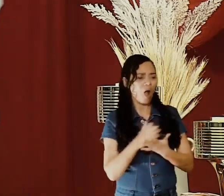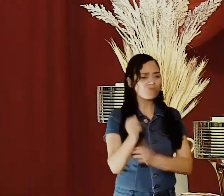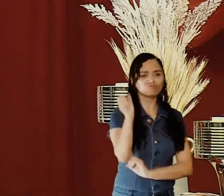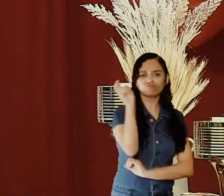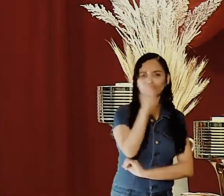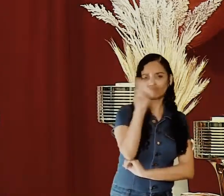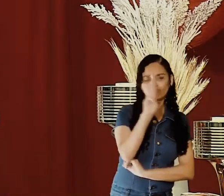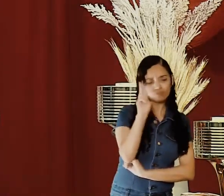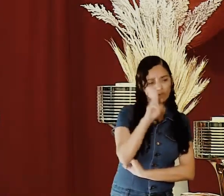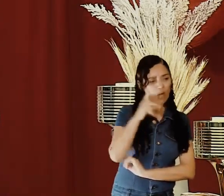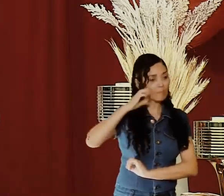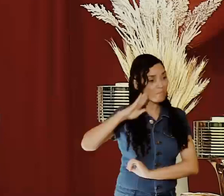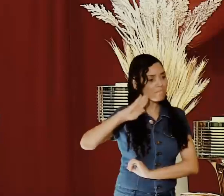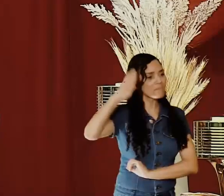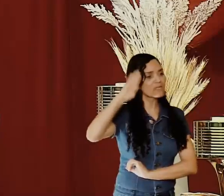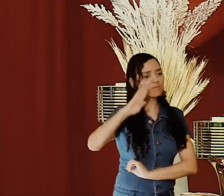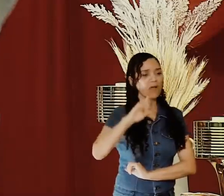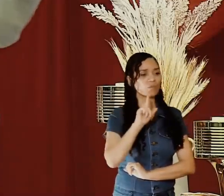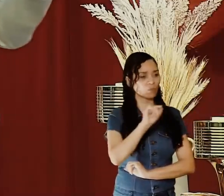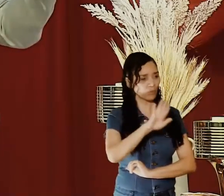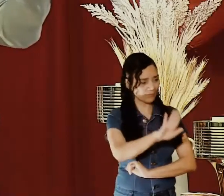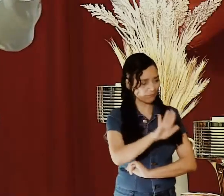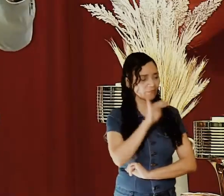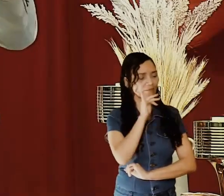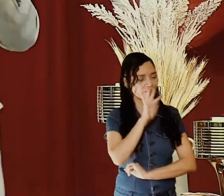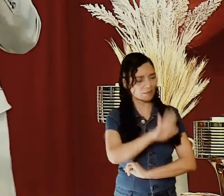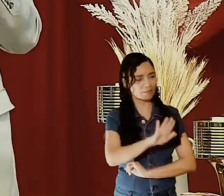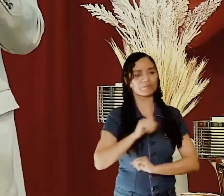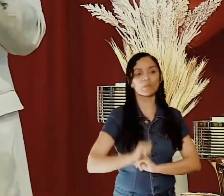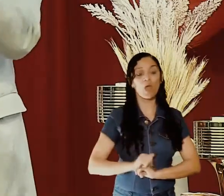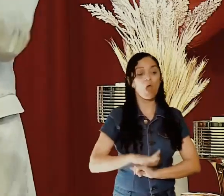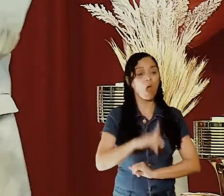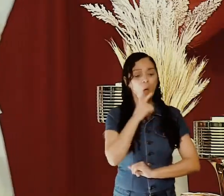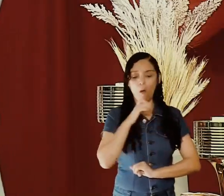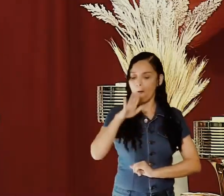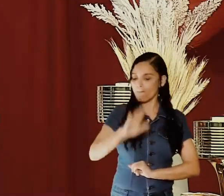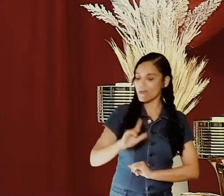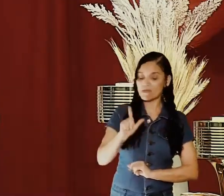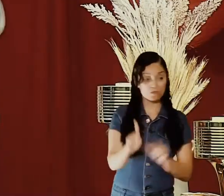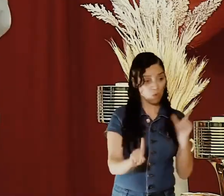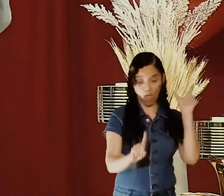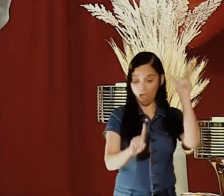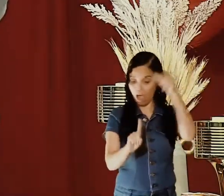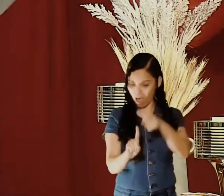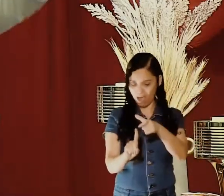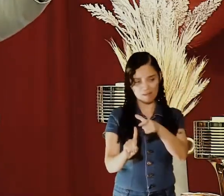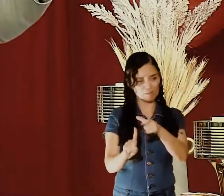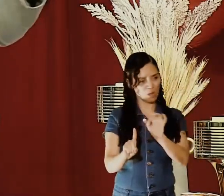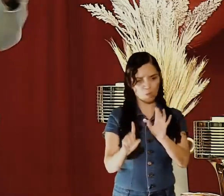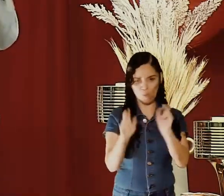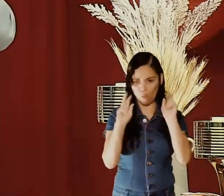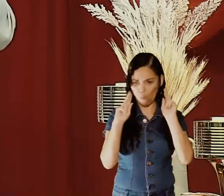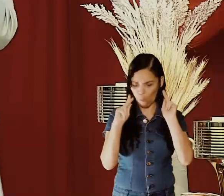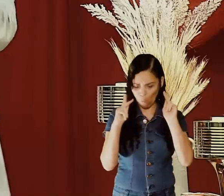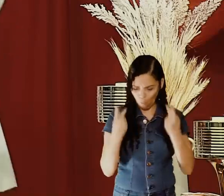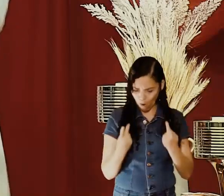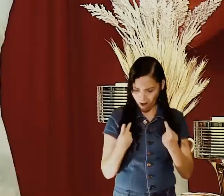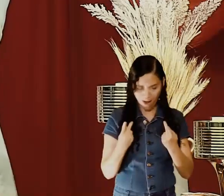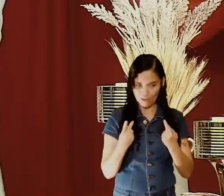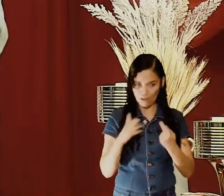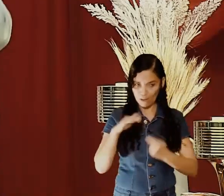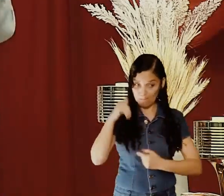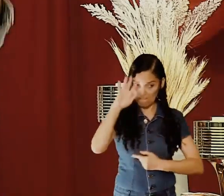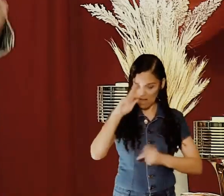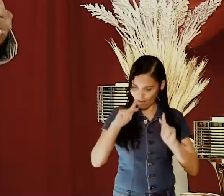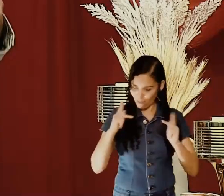esse menino rei perfeito, ele não é apenas um ser humano, ele é mais do que